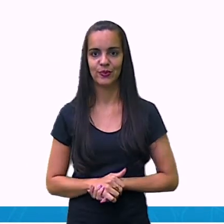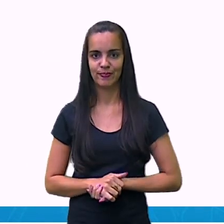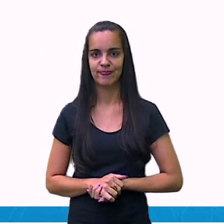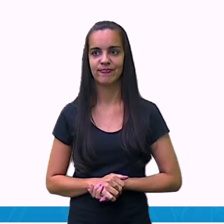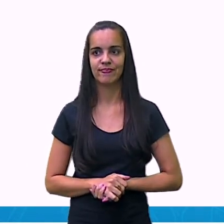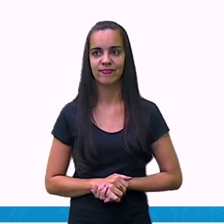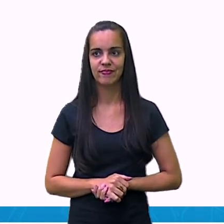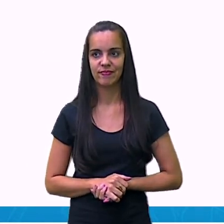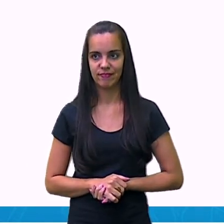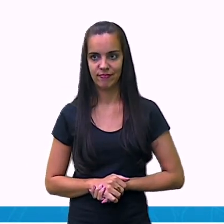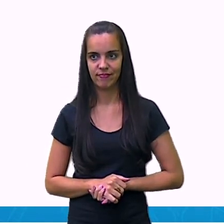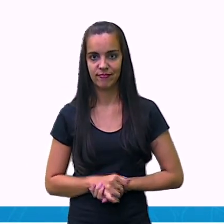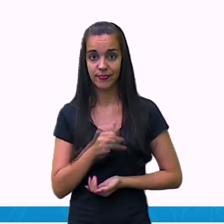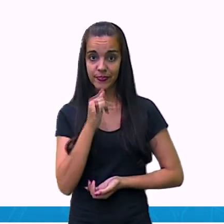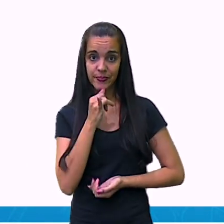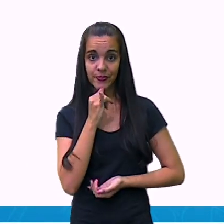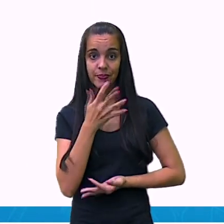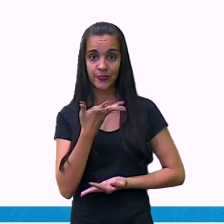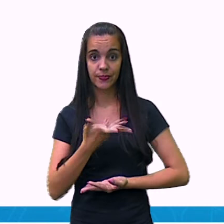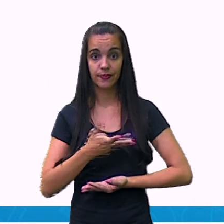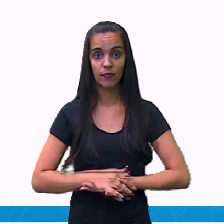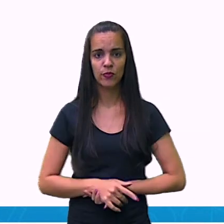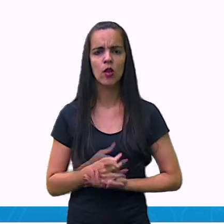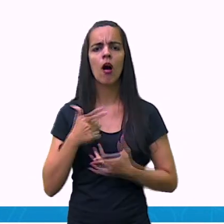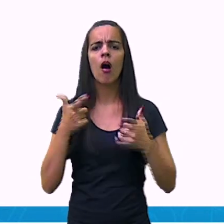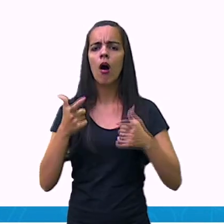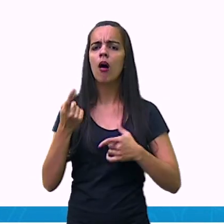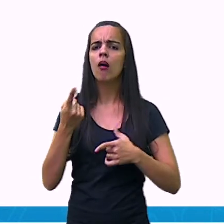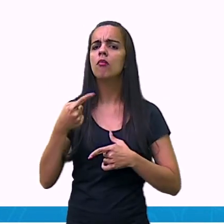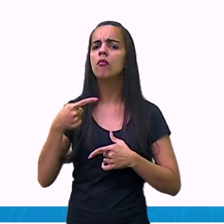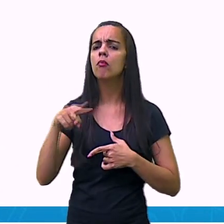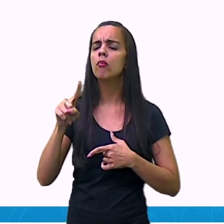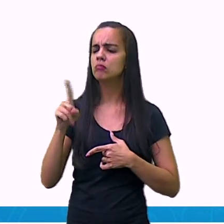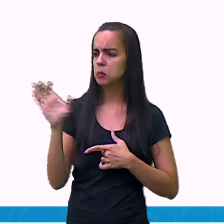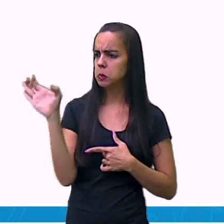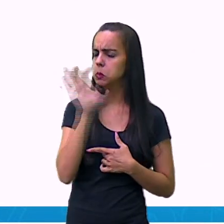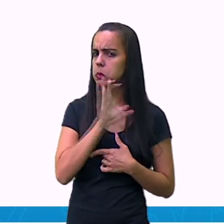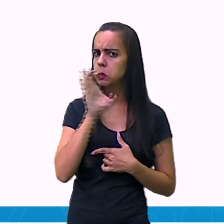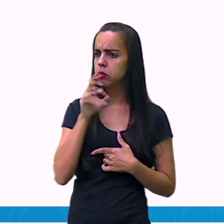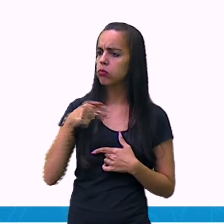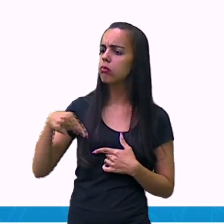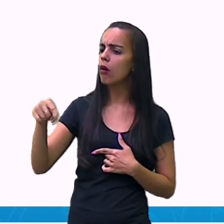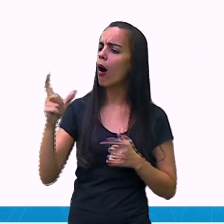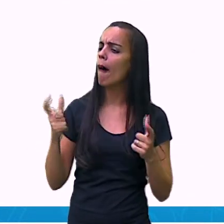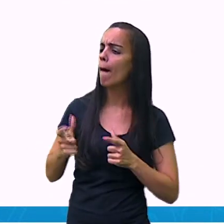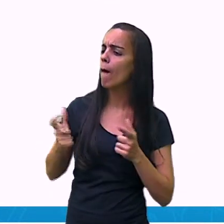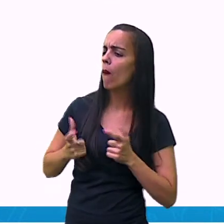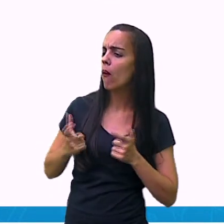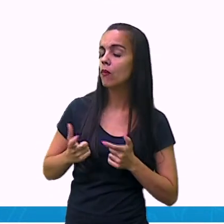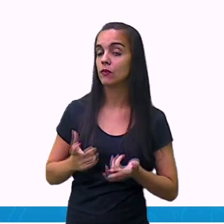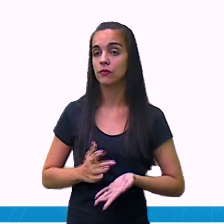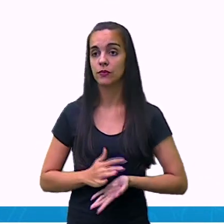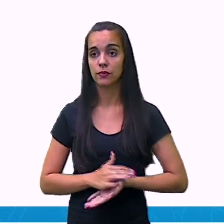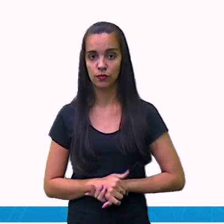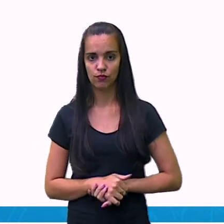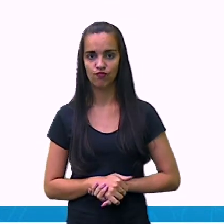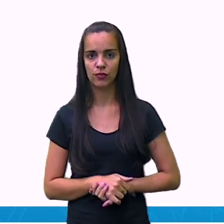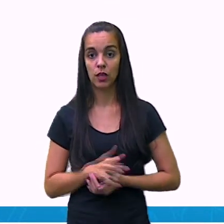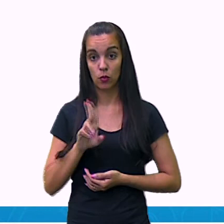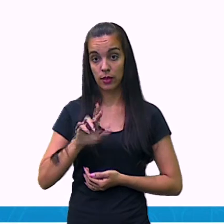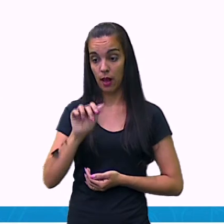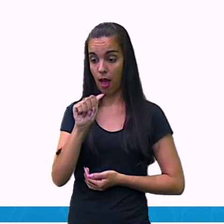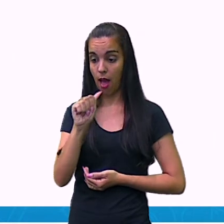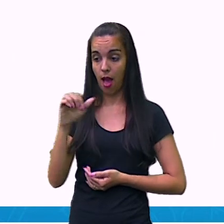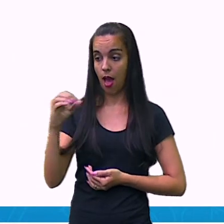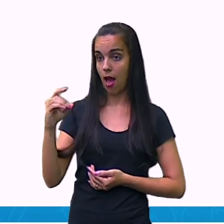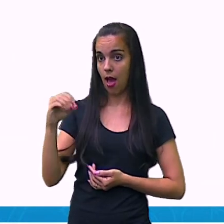movimento. Vamos a alguns exemplos. Aonde você vai com tanta pressa? Aonde?